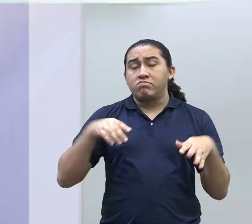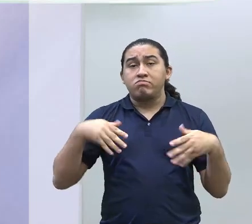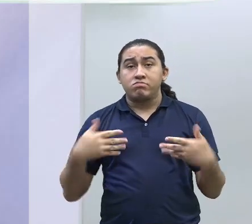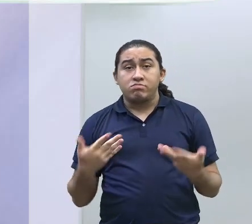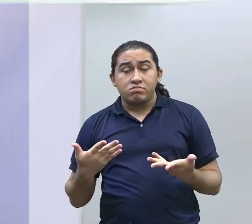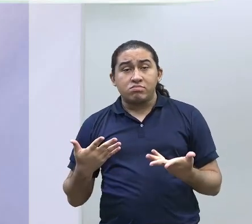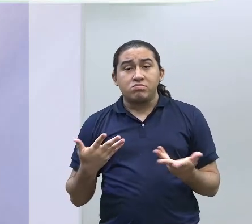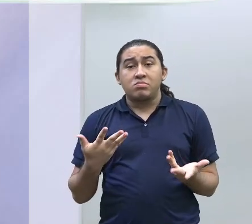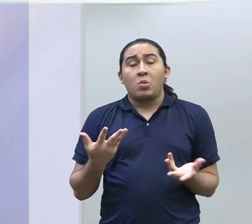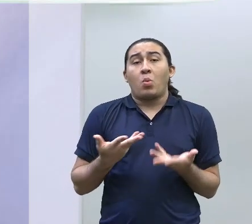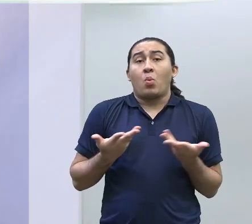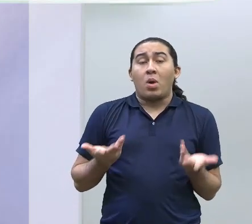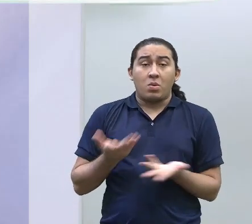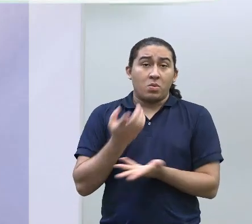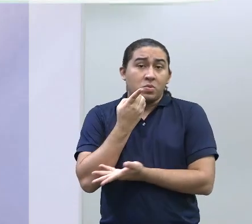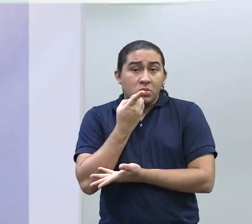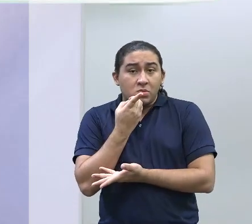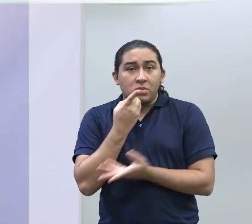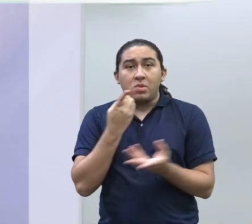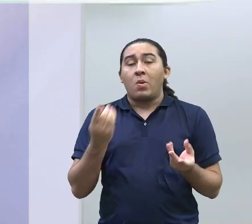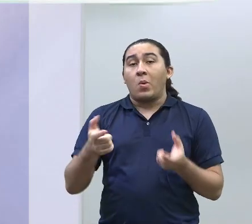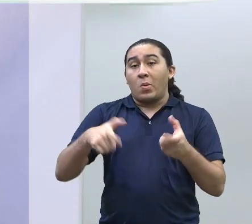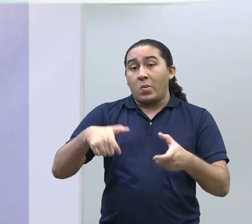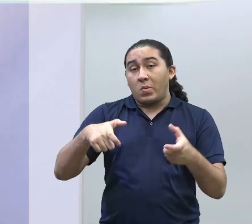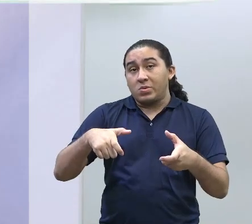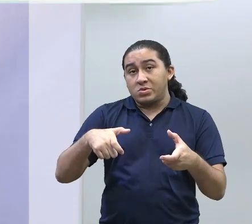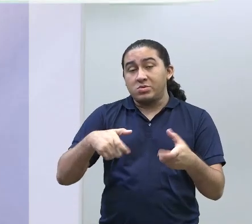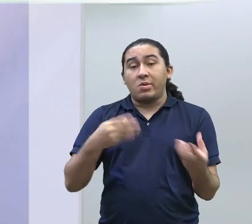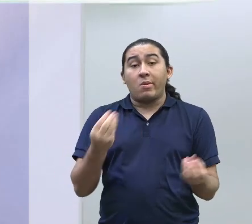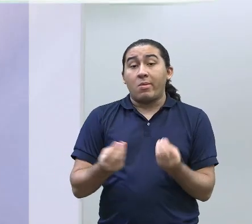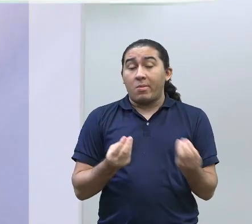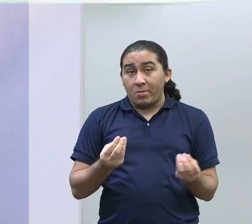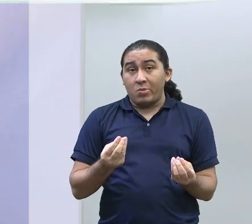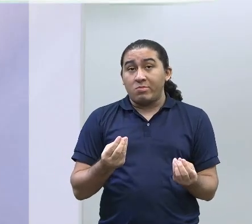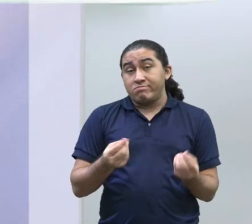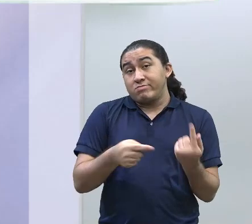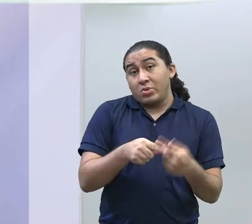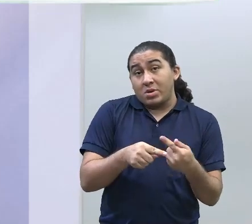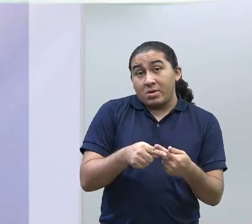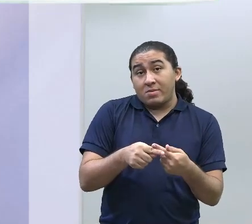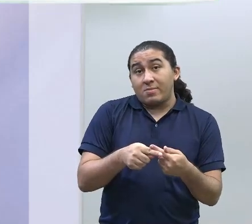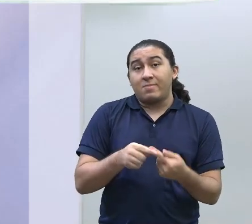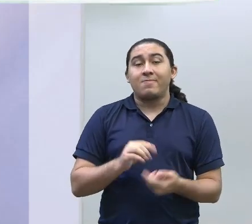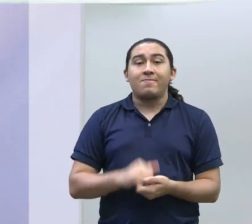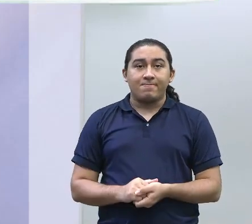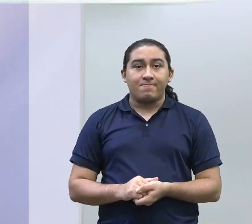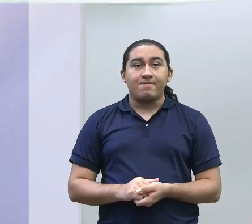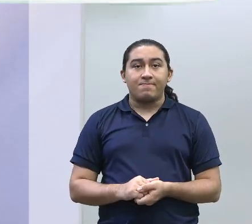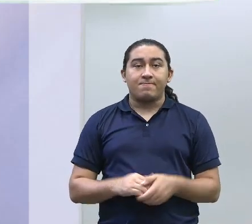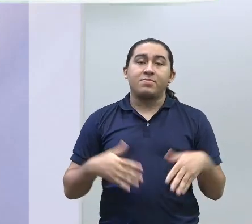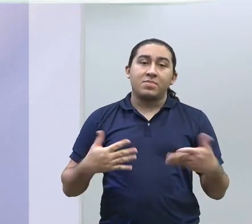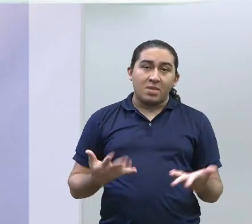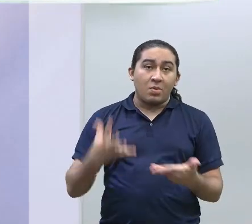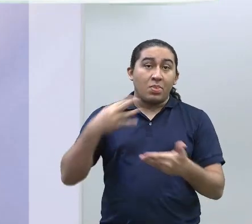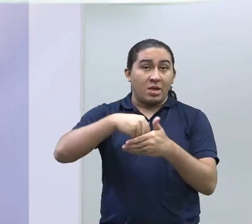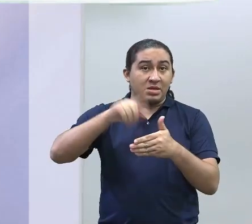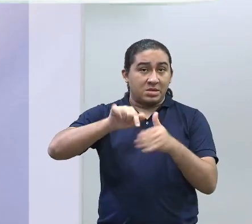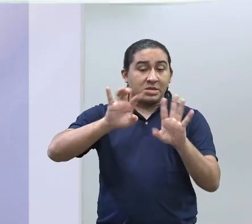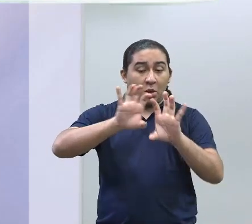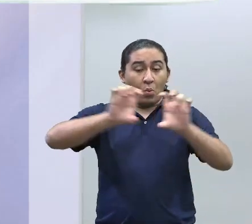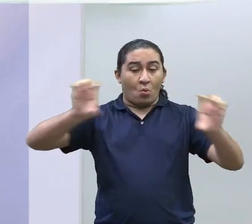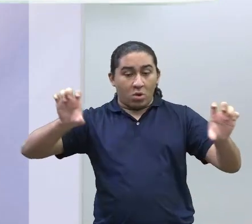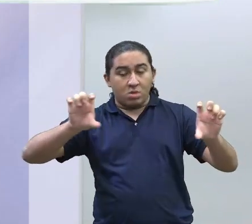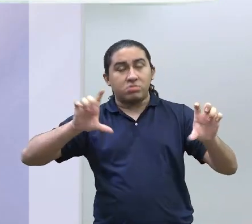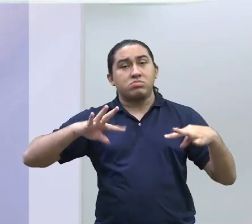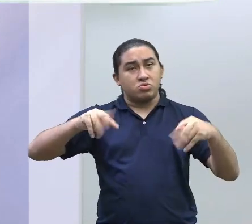Quem? Quando? Onde? Como? Por quê? Então, tudo que eu for